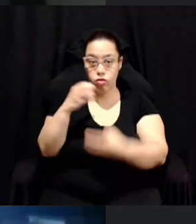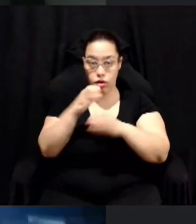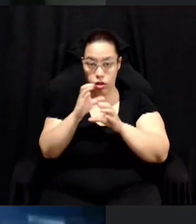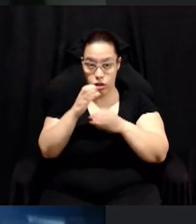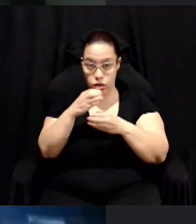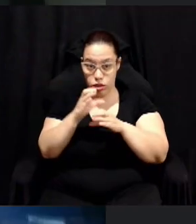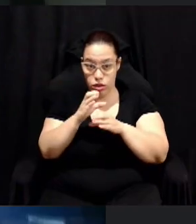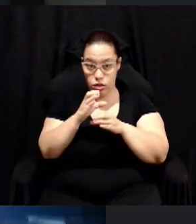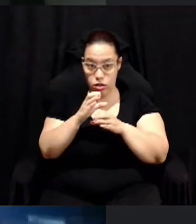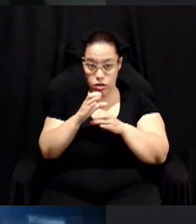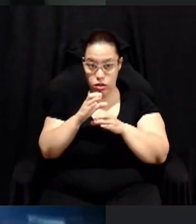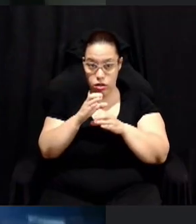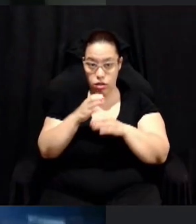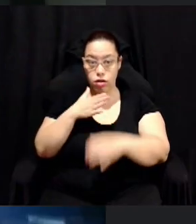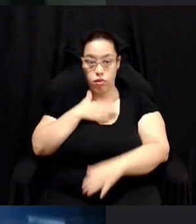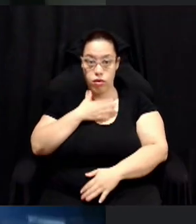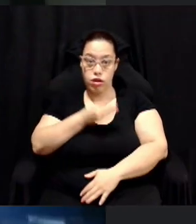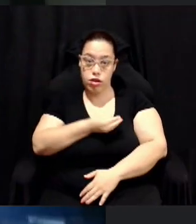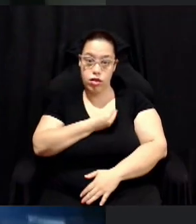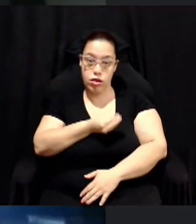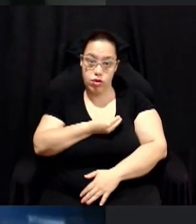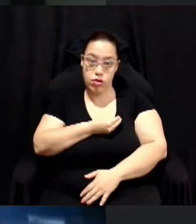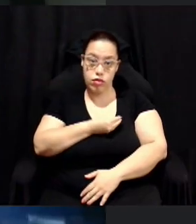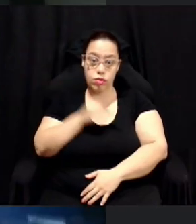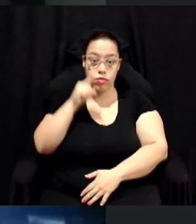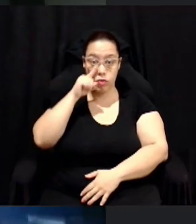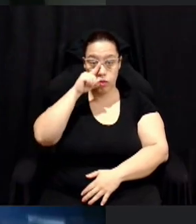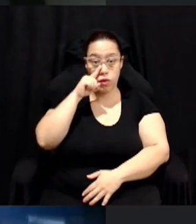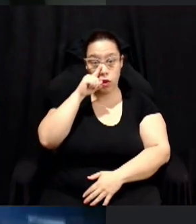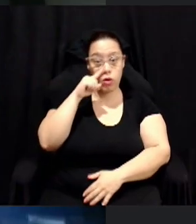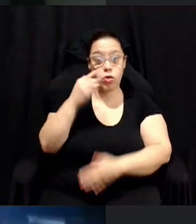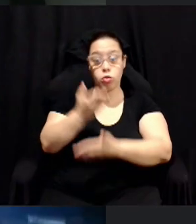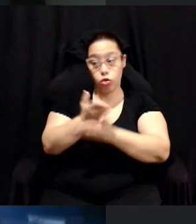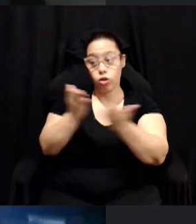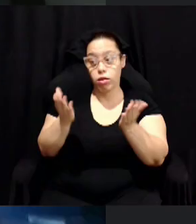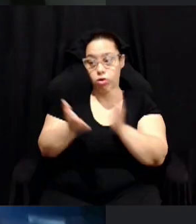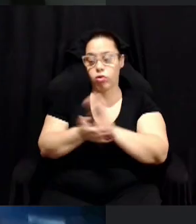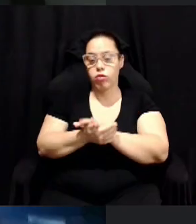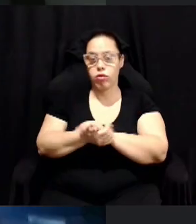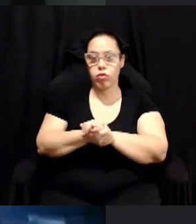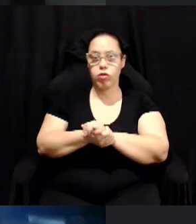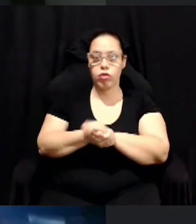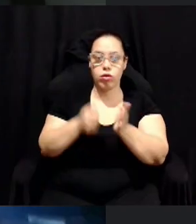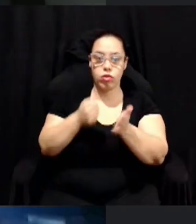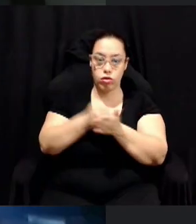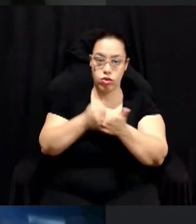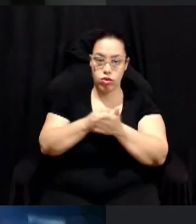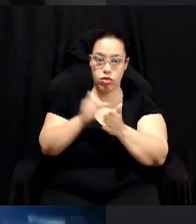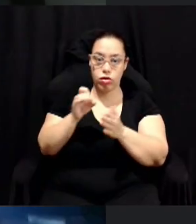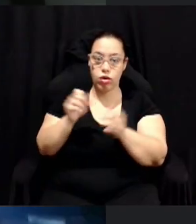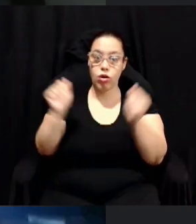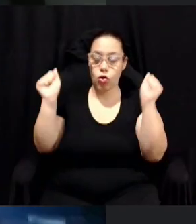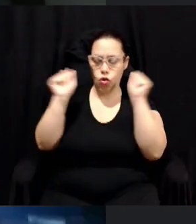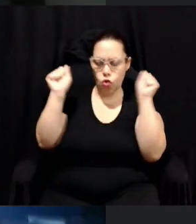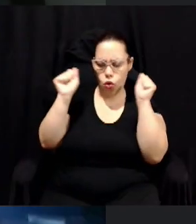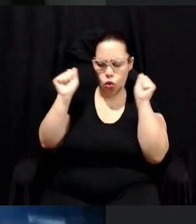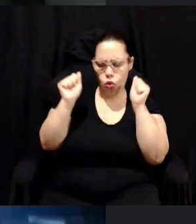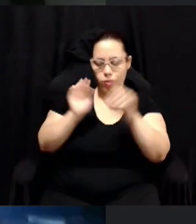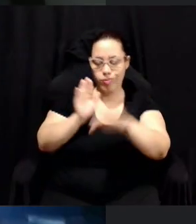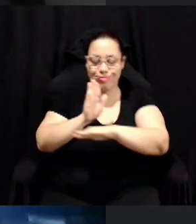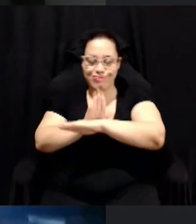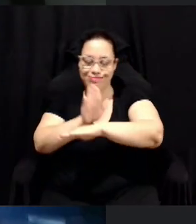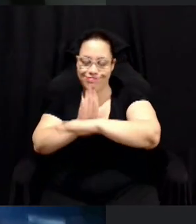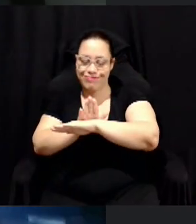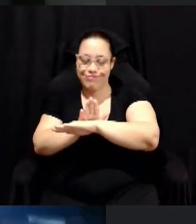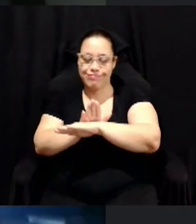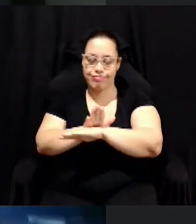tanto a minha integridade em risco como de outras pessoas. E hoje eu me dedico realmente ao Vibrar para ajudar outras pessoas, né, que passam